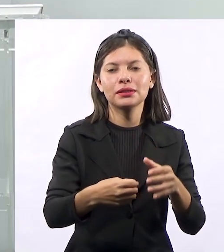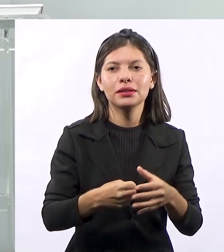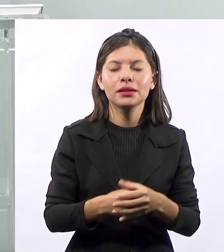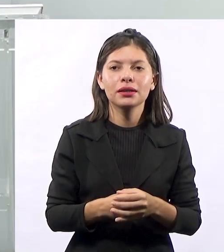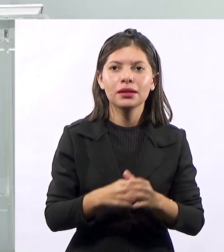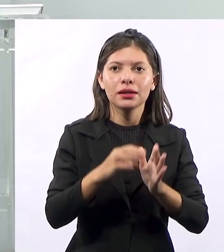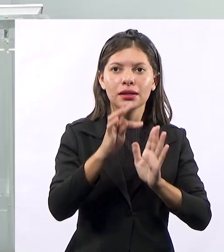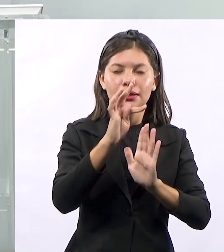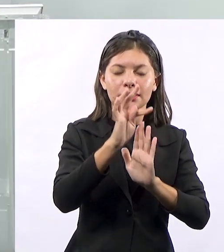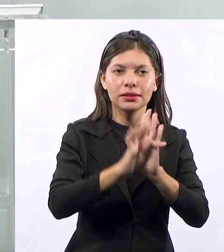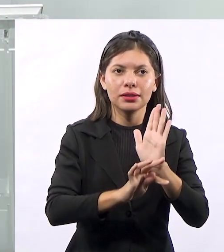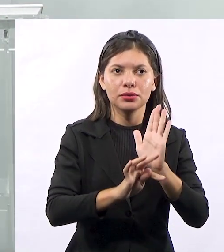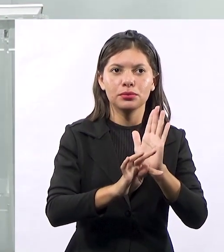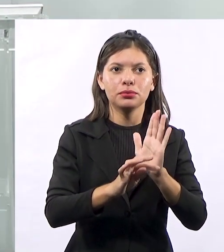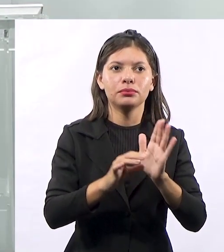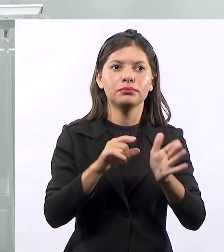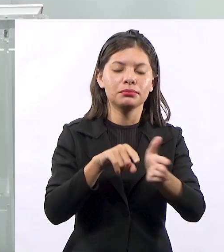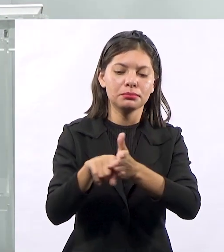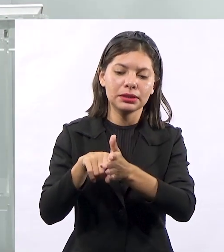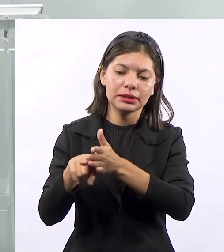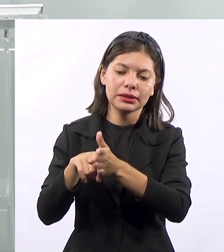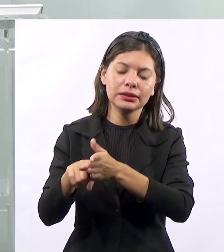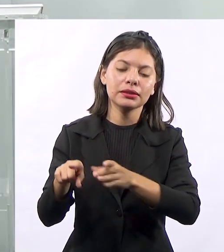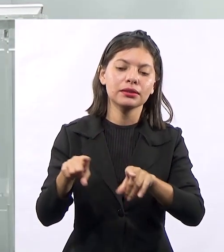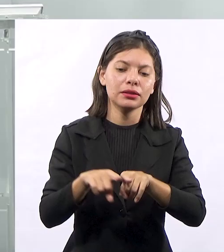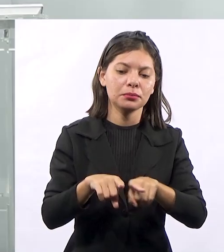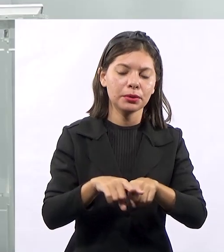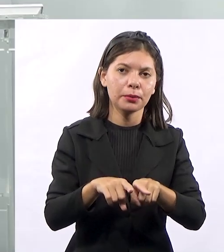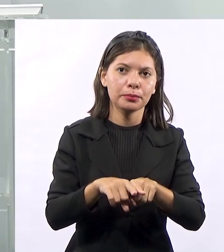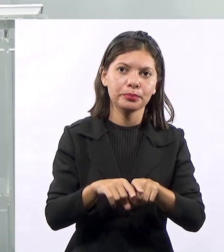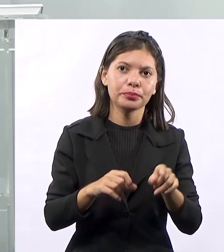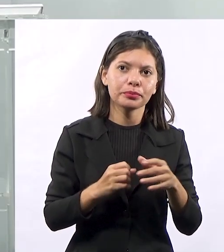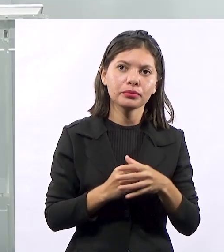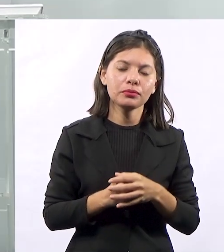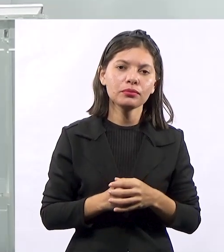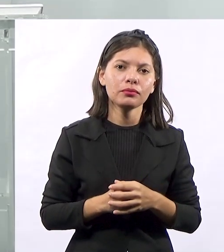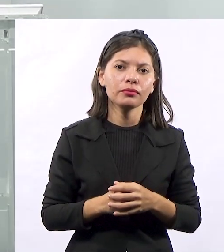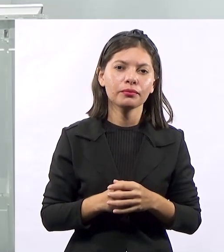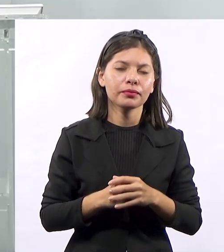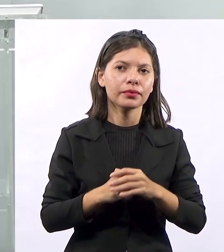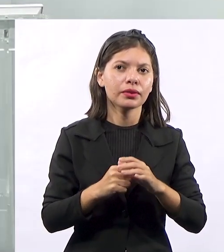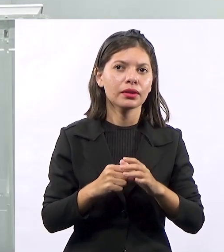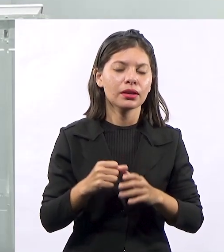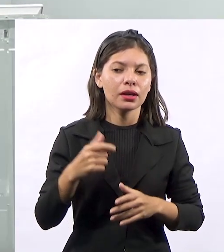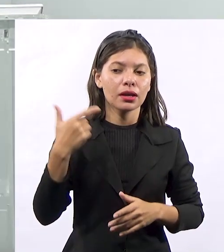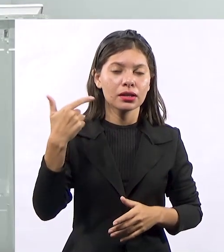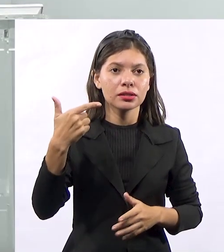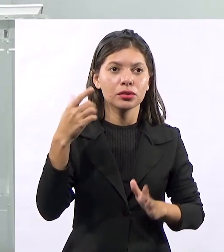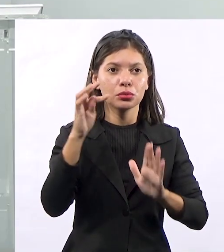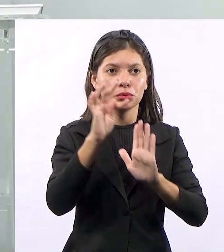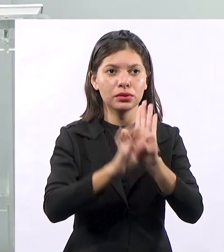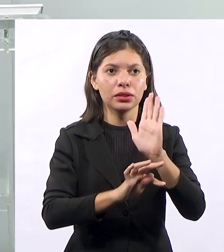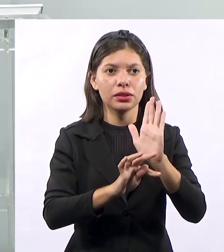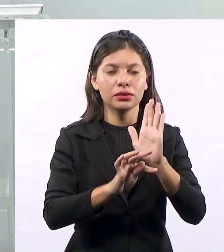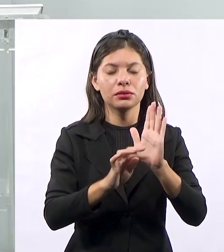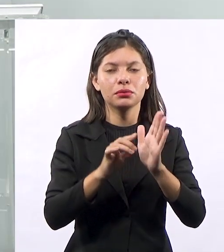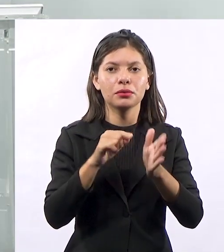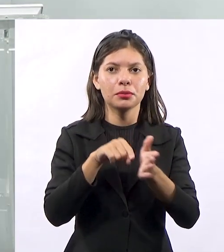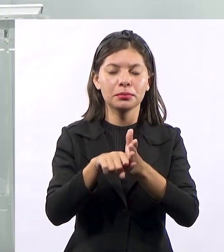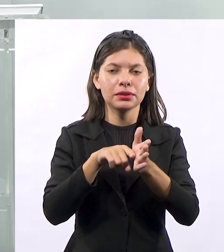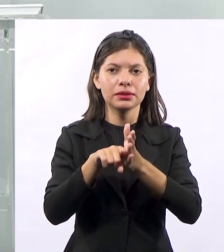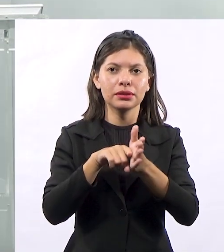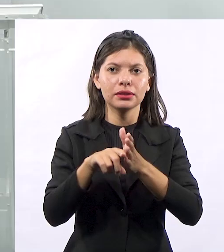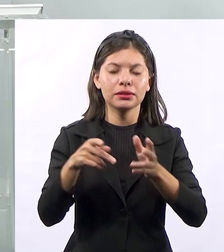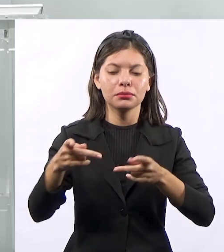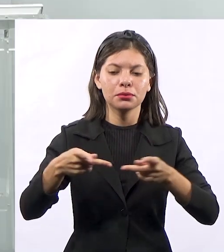Nesse caso aqui, eu tenho a pergunta muito clara. Esse segundo texto, ele é decorrente de uma pesquisa. Ele é decorrente de